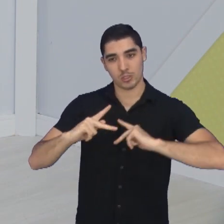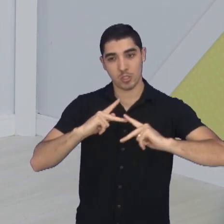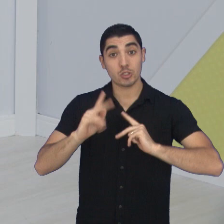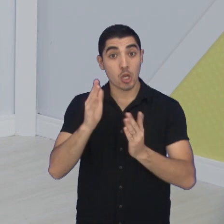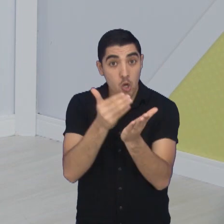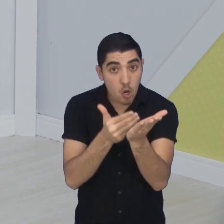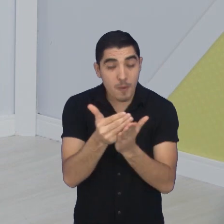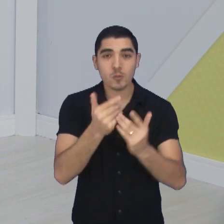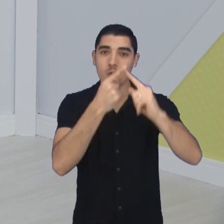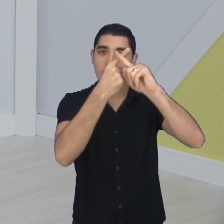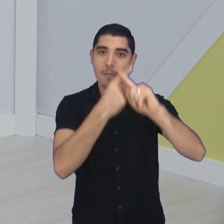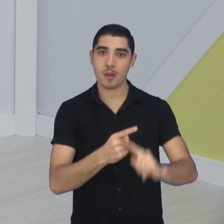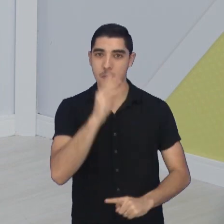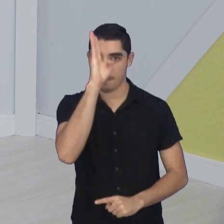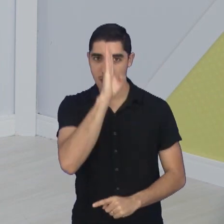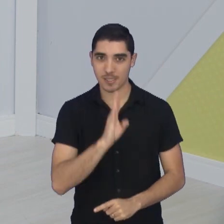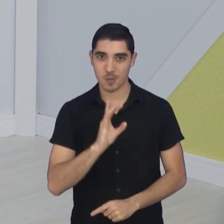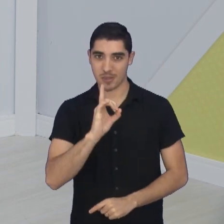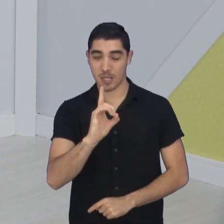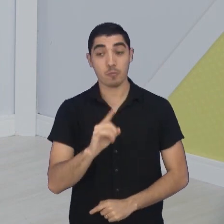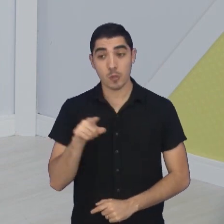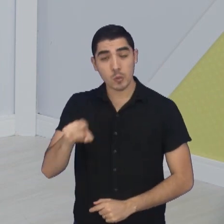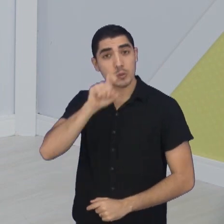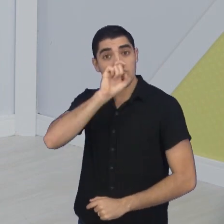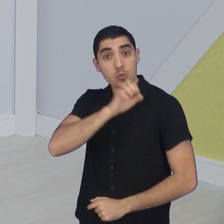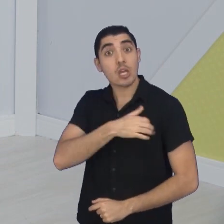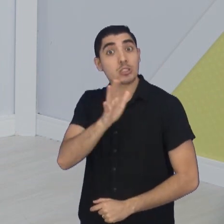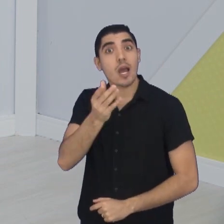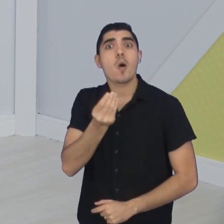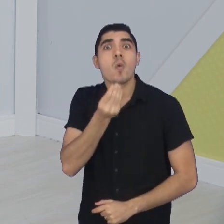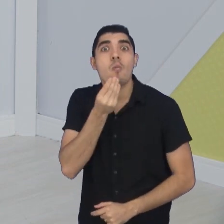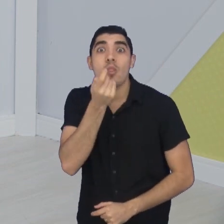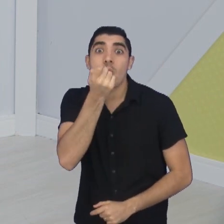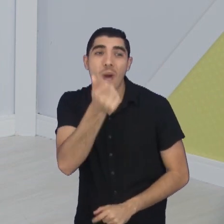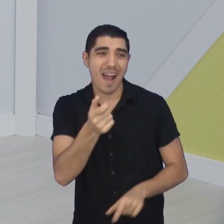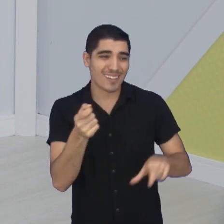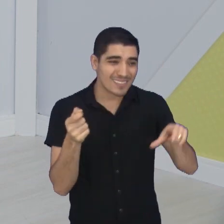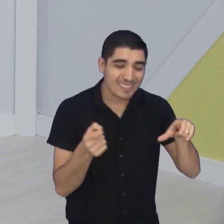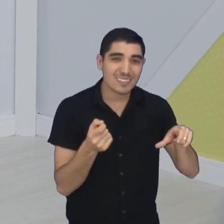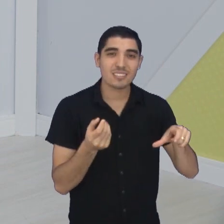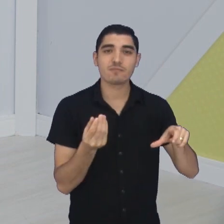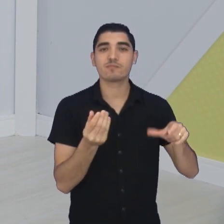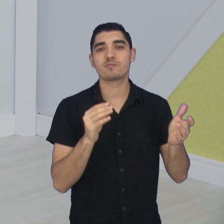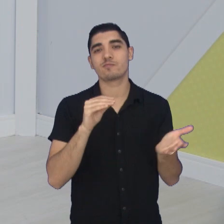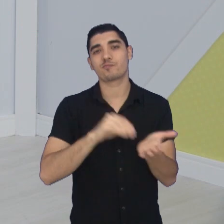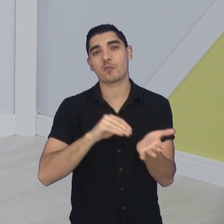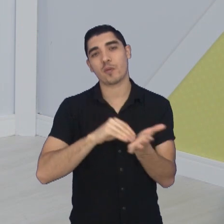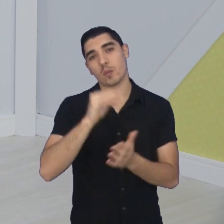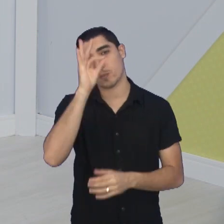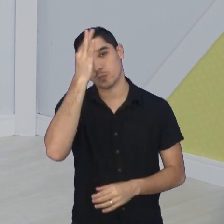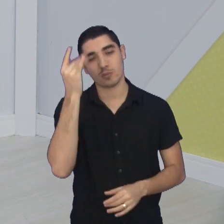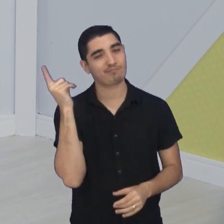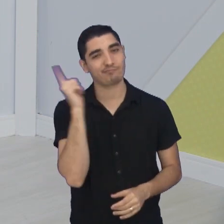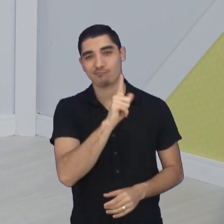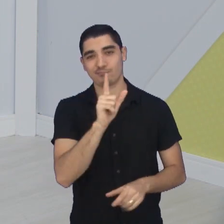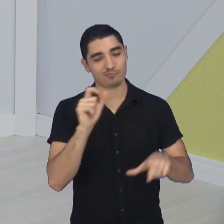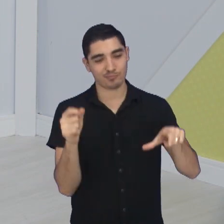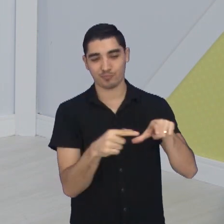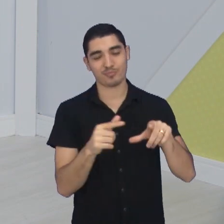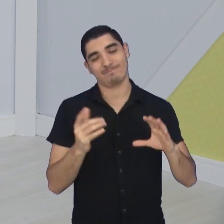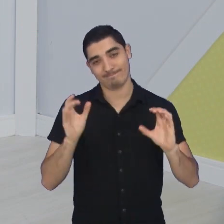Brasileiro da Série D. O São José até criou oportunidades, contou também aí com a falta de sorte e ficou no